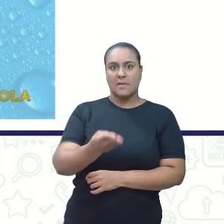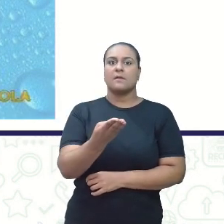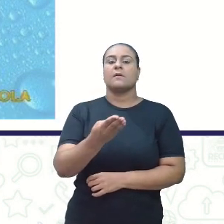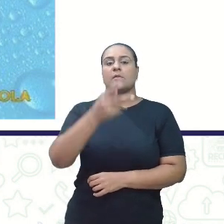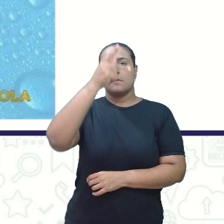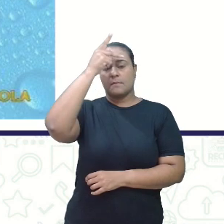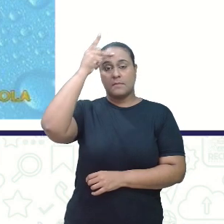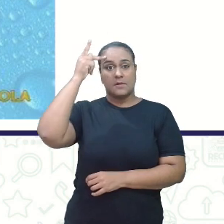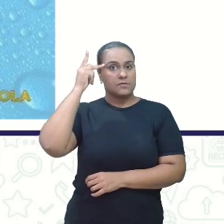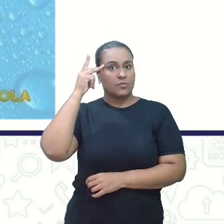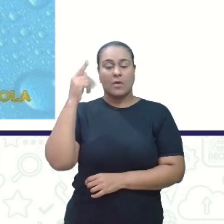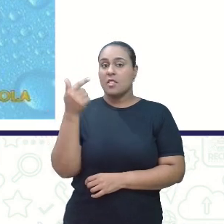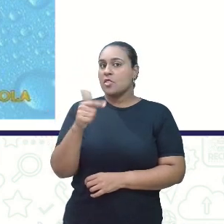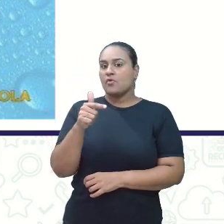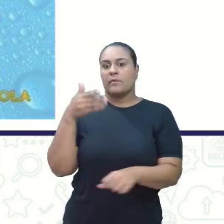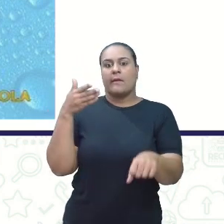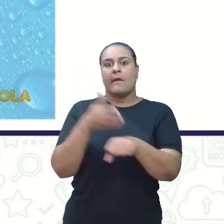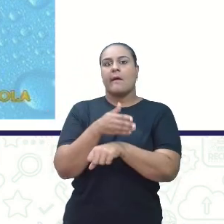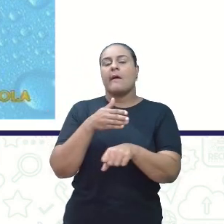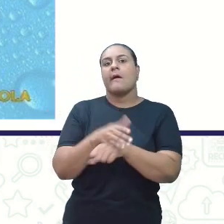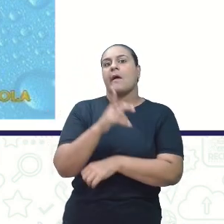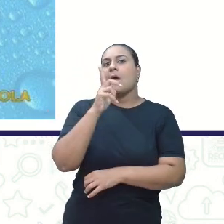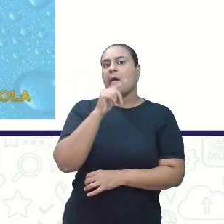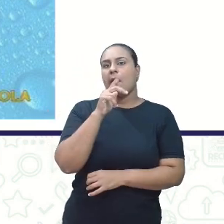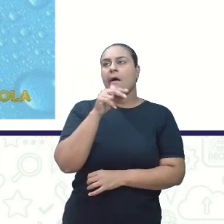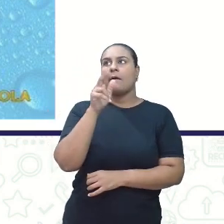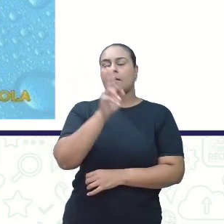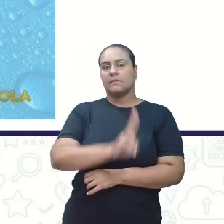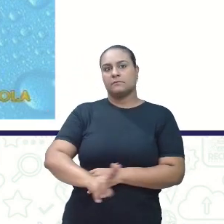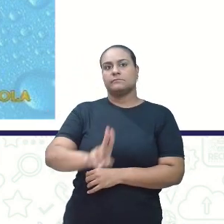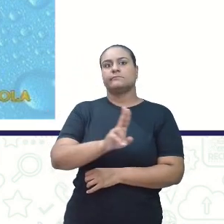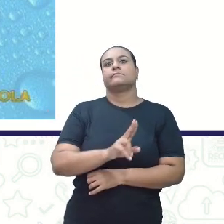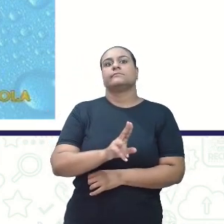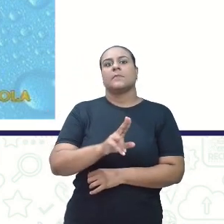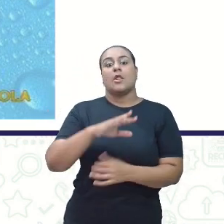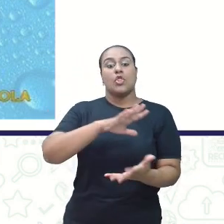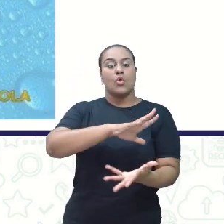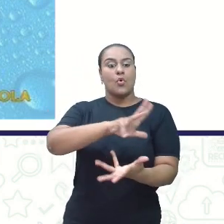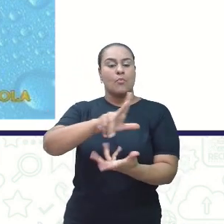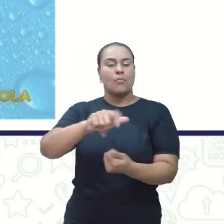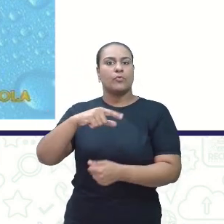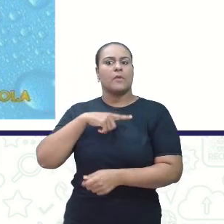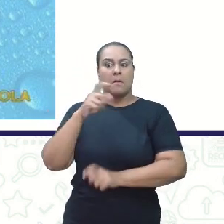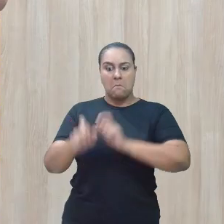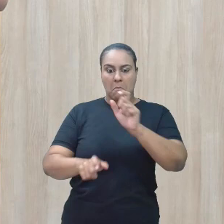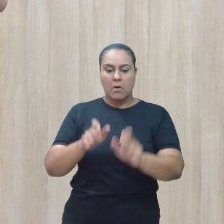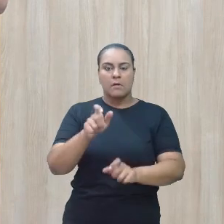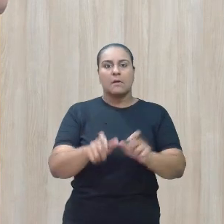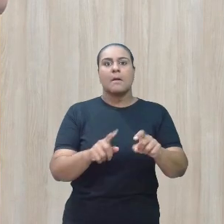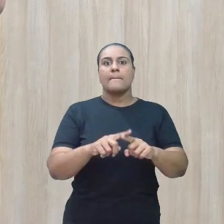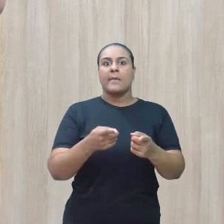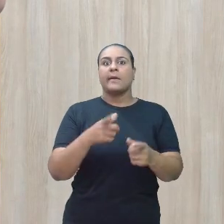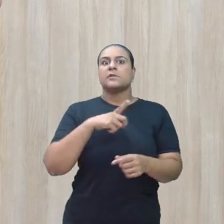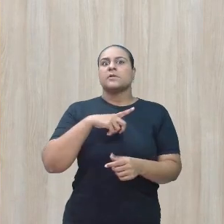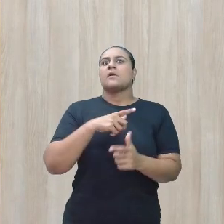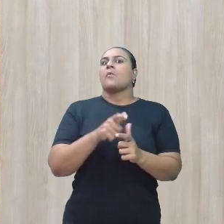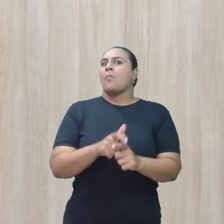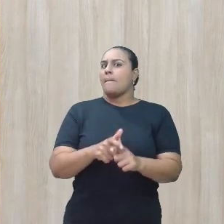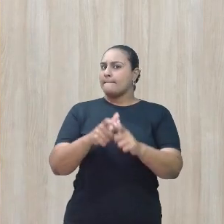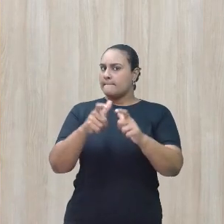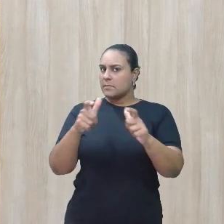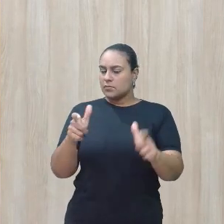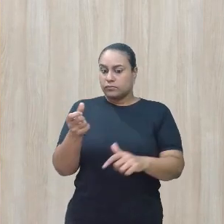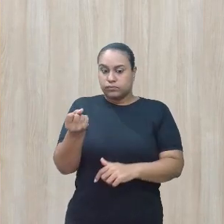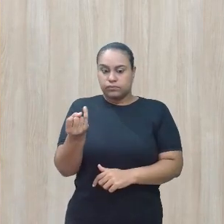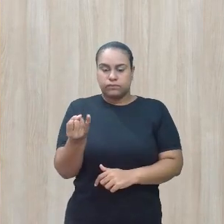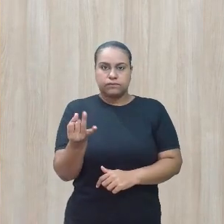sem fácil acesso à água. Apesar da gente ter muita gente no mundo, a gente ainda tem esse número muito grande de pessoas que não têm esse